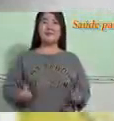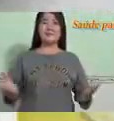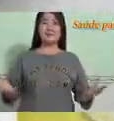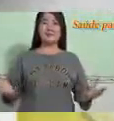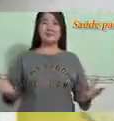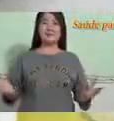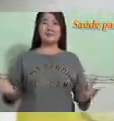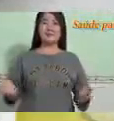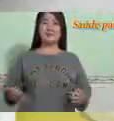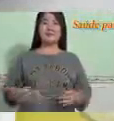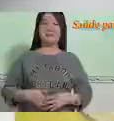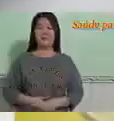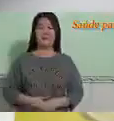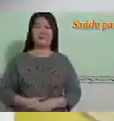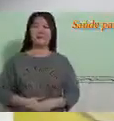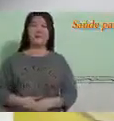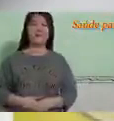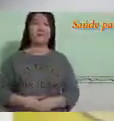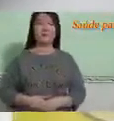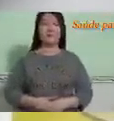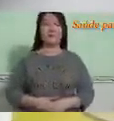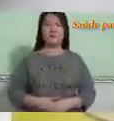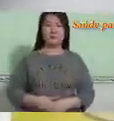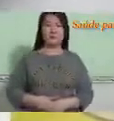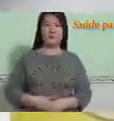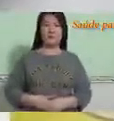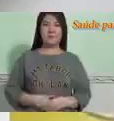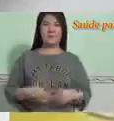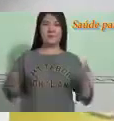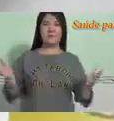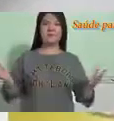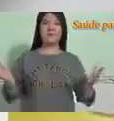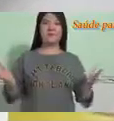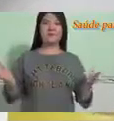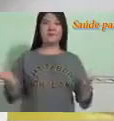no século XIX por Charles Bonnet, que deu seu nome à síndrome que identificou.